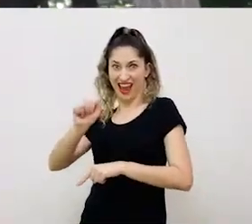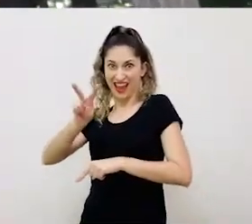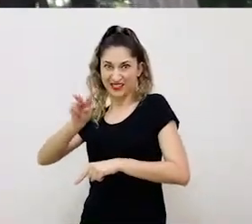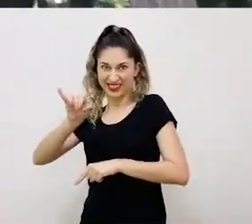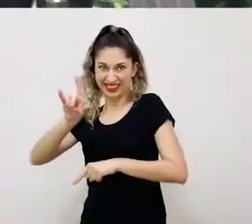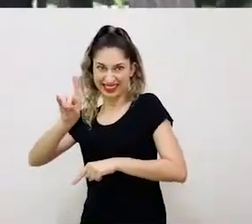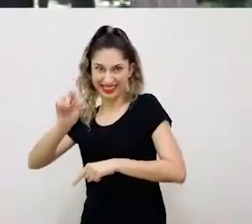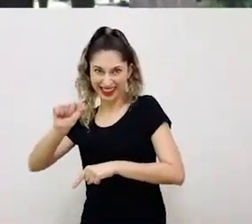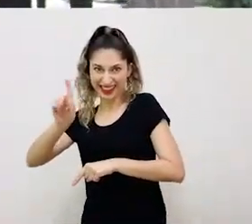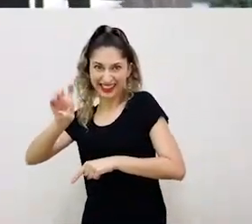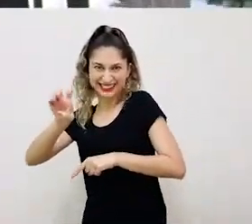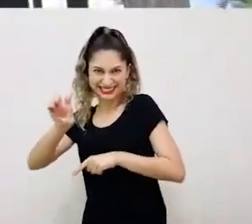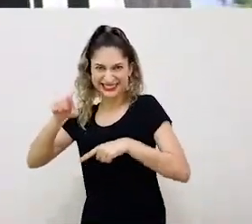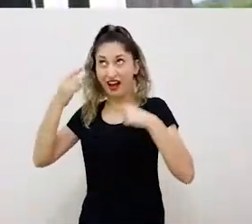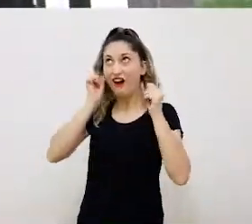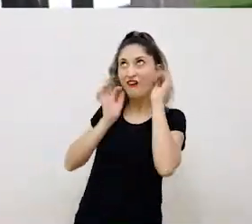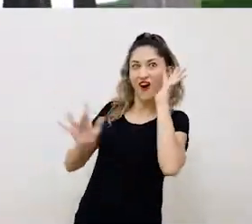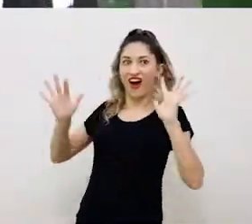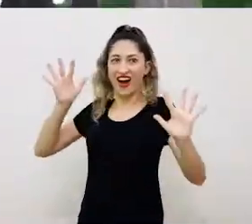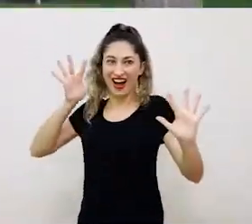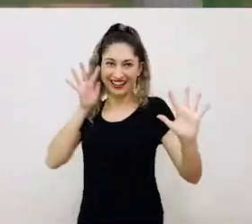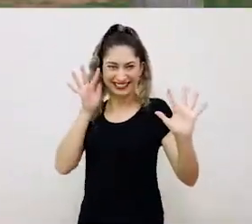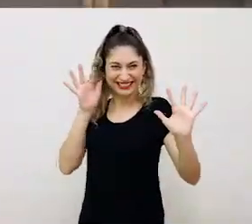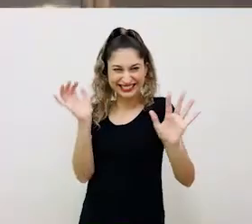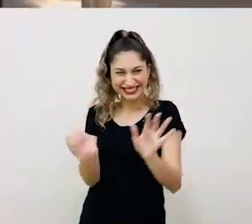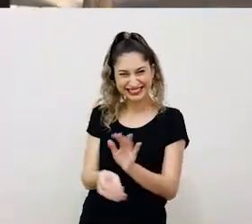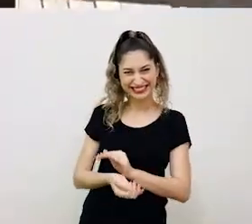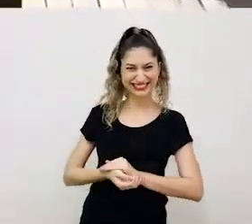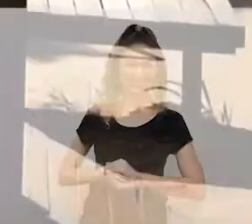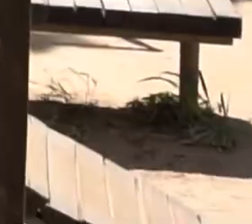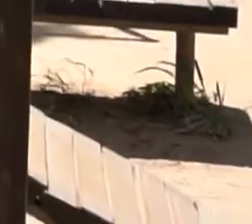gravidade, levam a galera ao delírio.